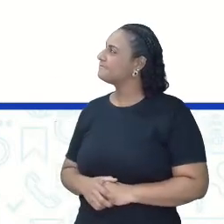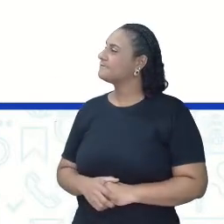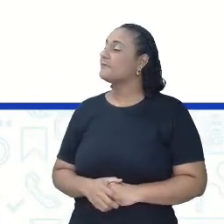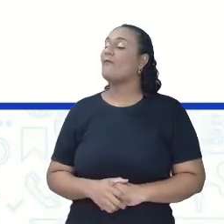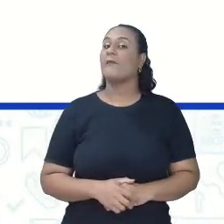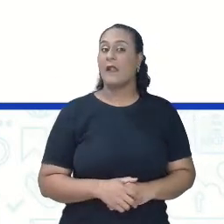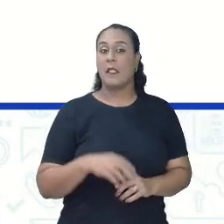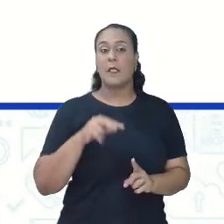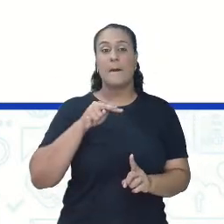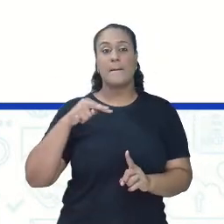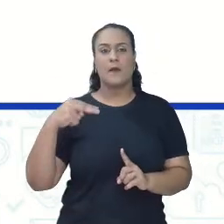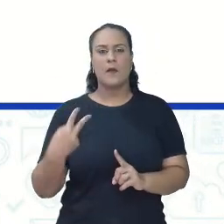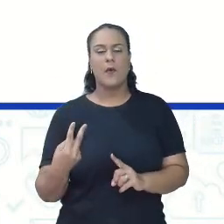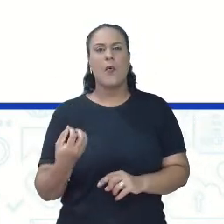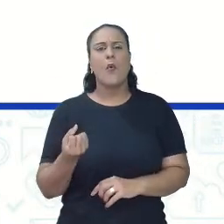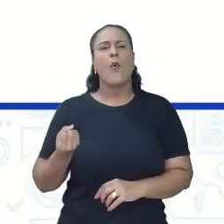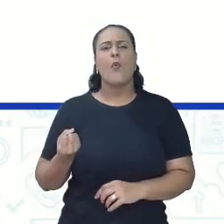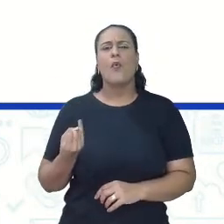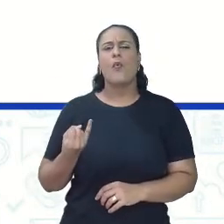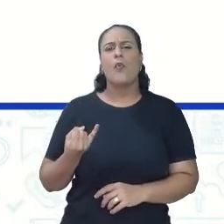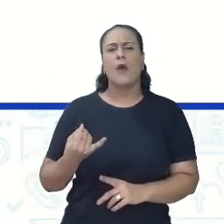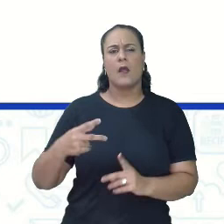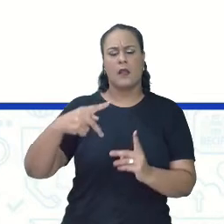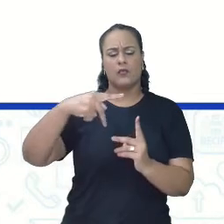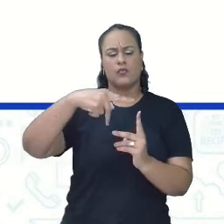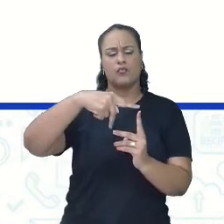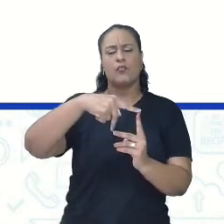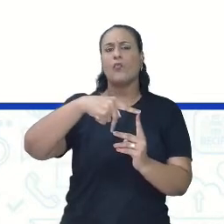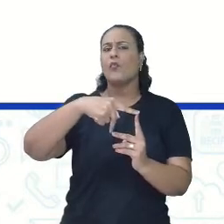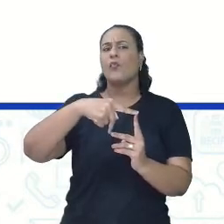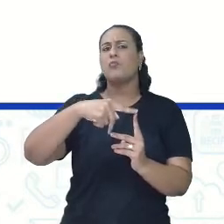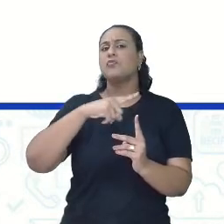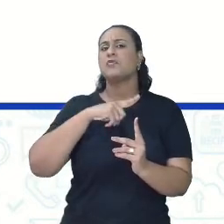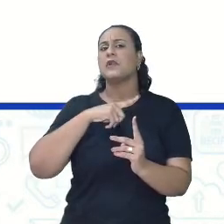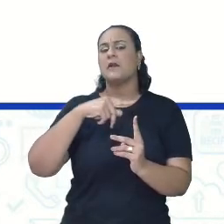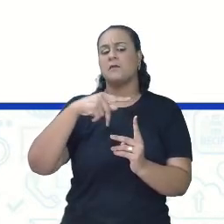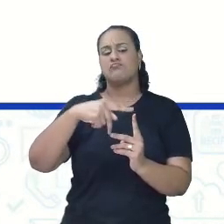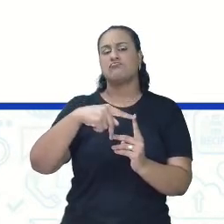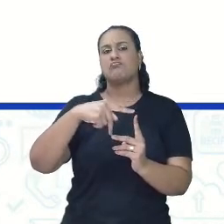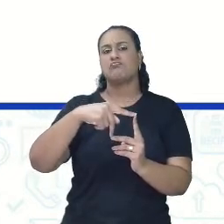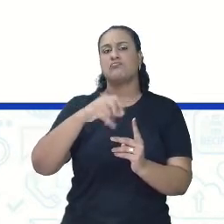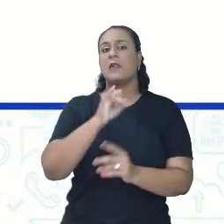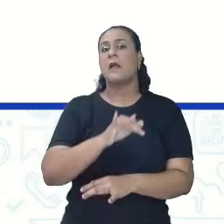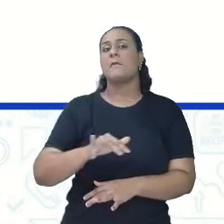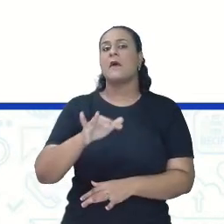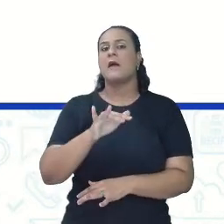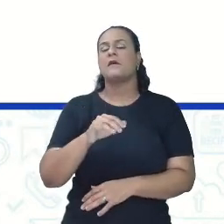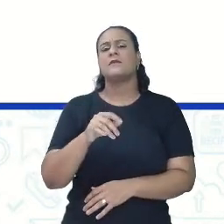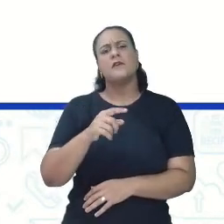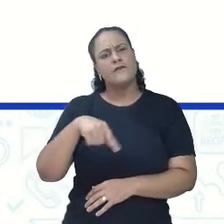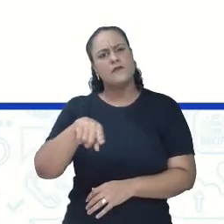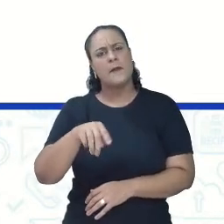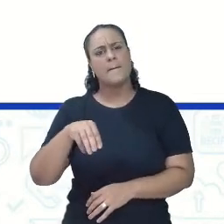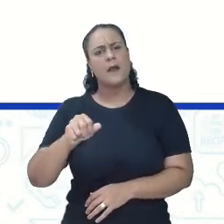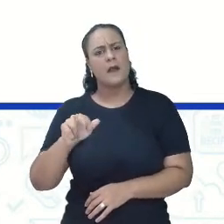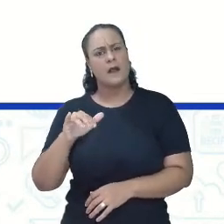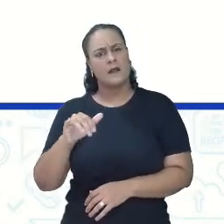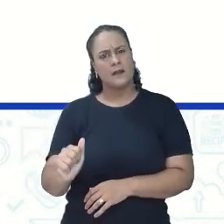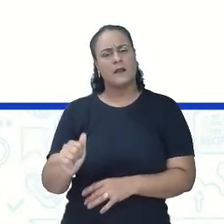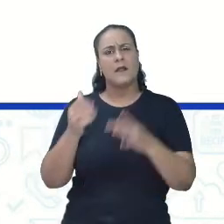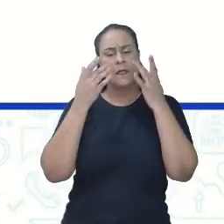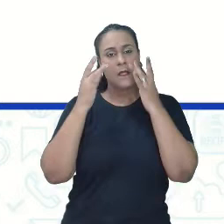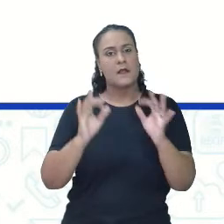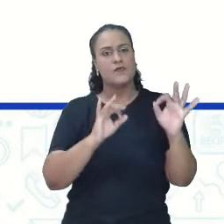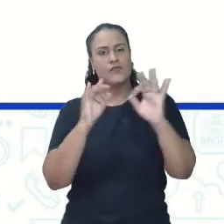perspectiva, quantos cubinhos estão compondo essa imagem? Pessoal que está em casa, Maria, você que está acompanhando a nossa aula, já dá uma